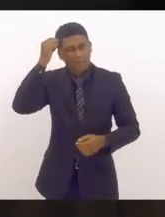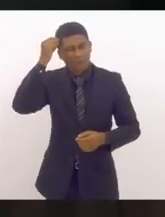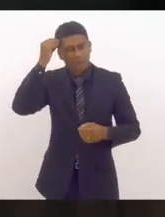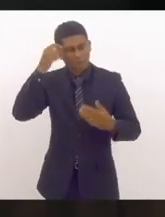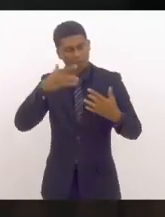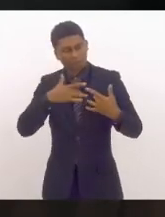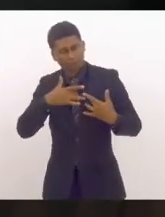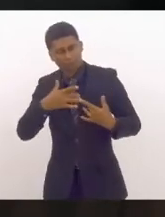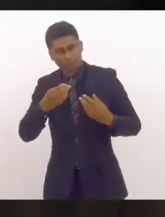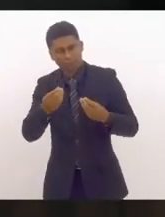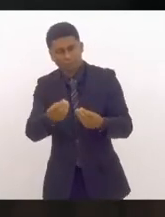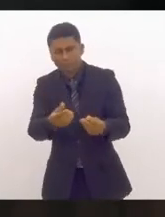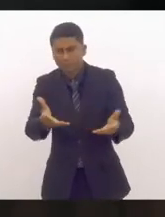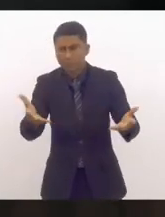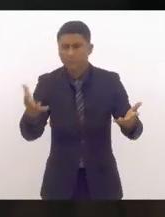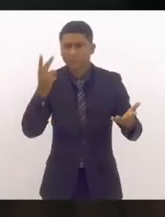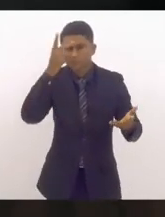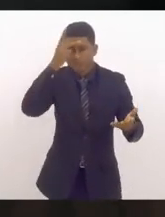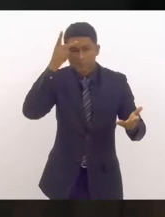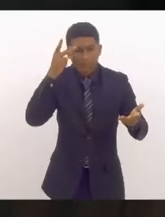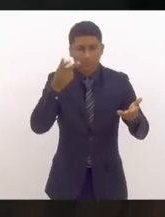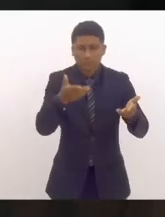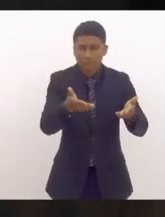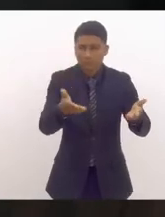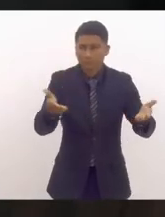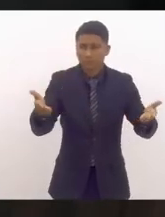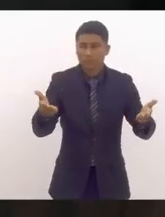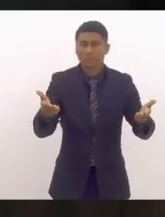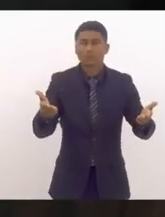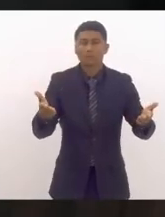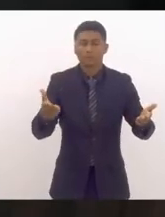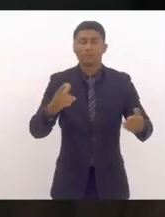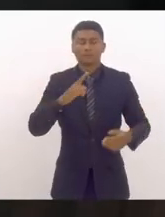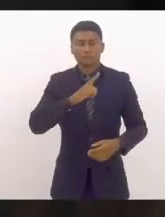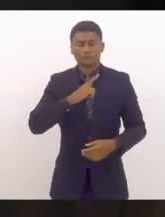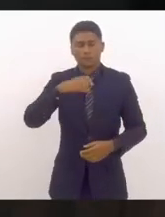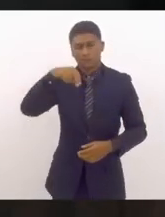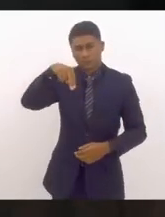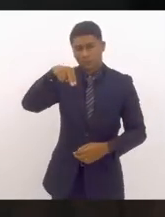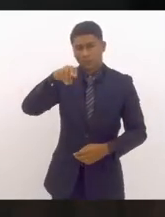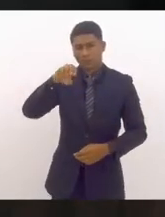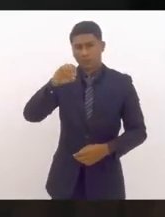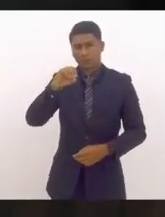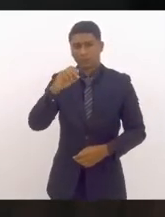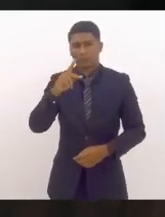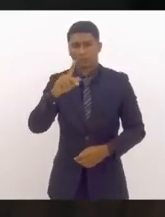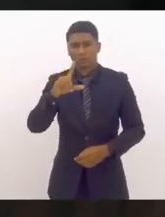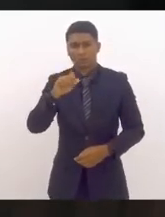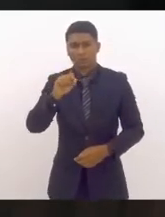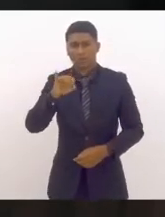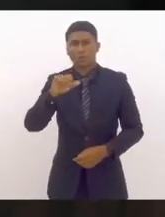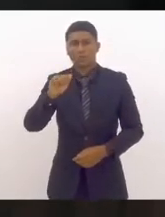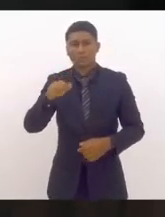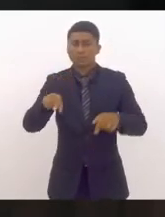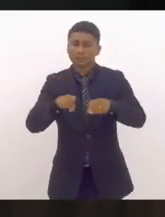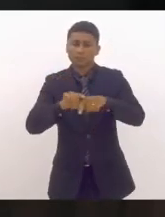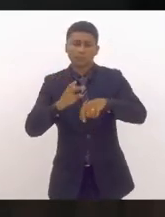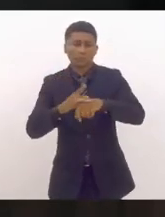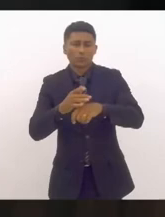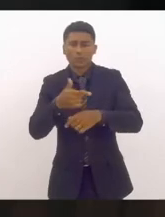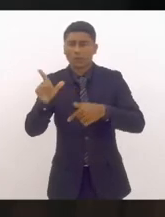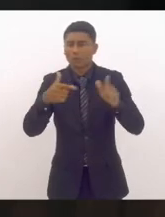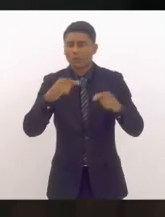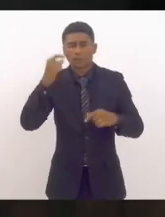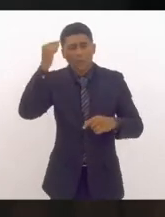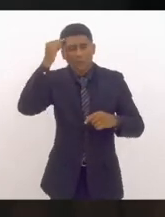destinada à doação a pessoas portadoras neoplasia maligna e doenças que provoquem queda capilar no Estado do Rio de